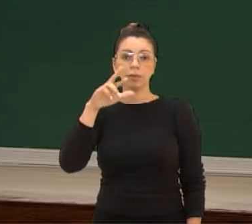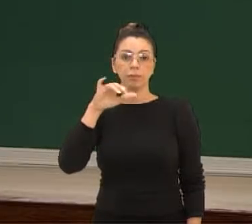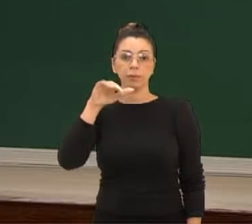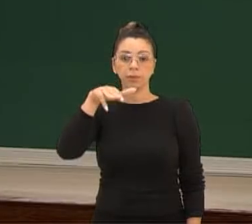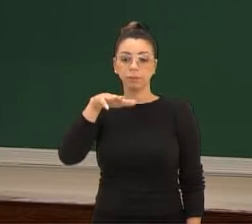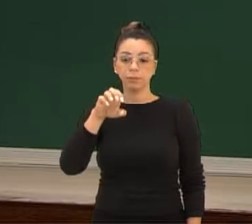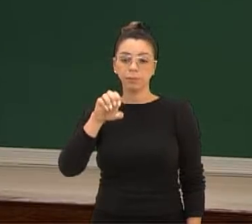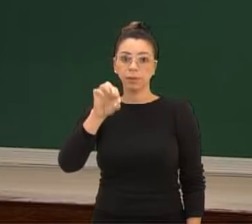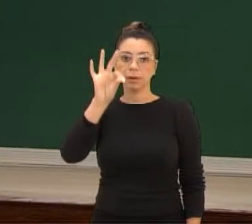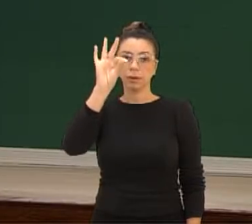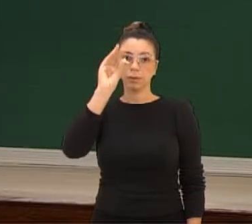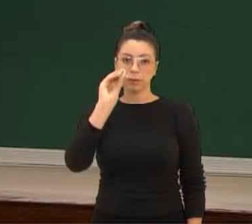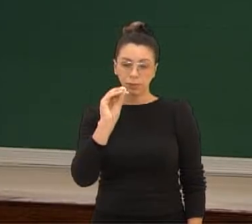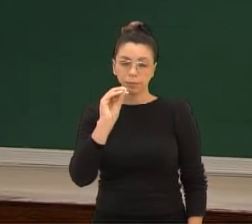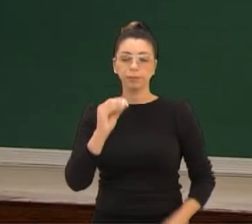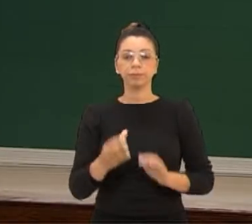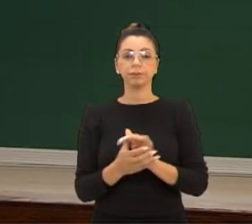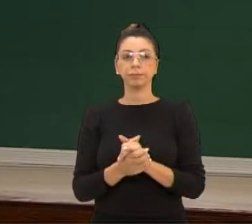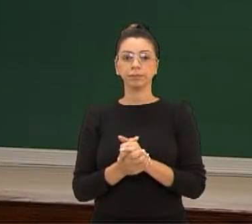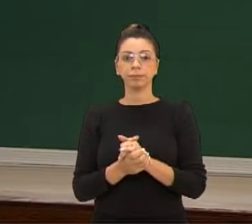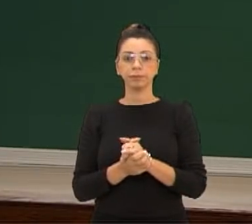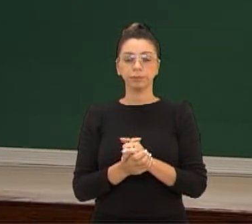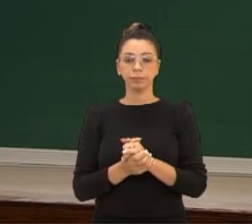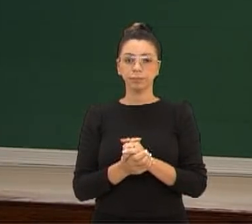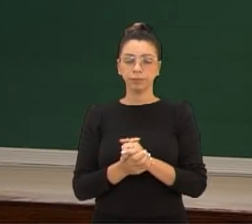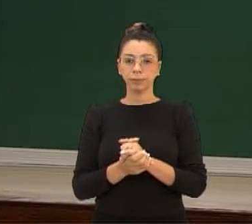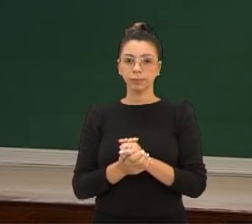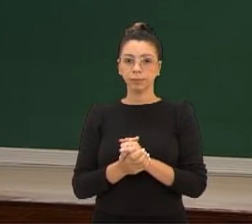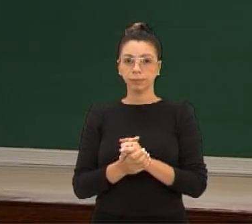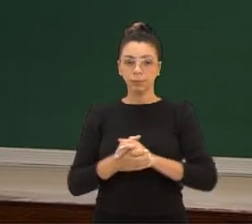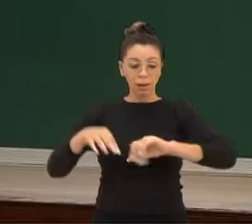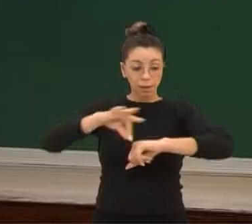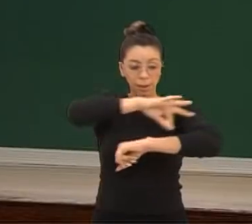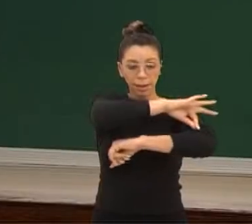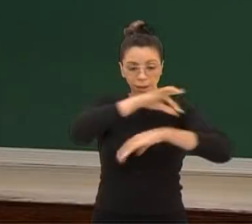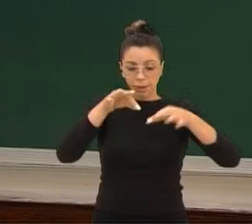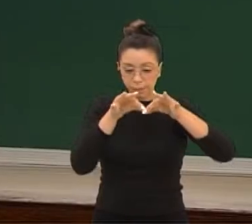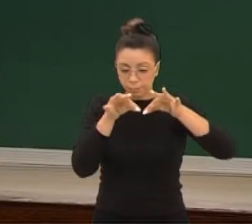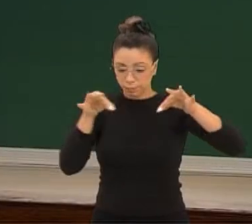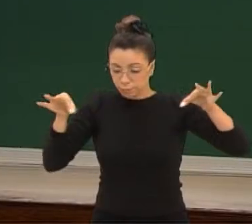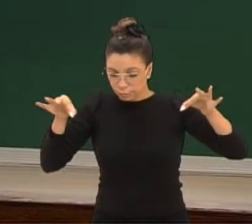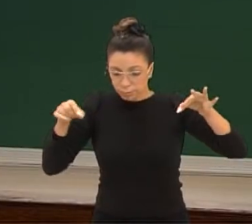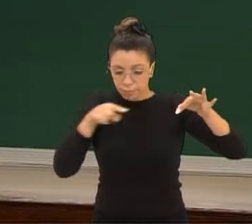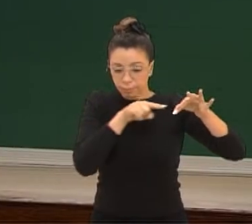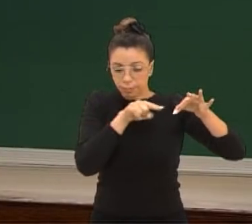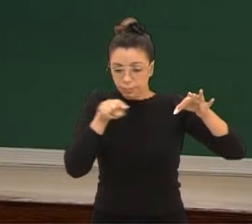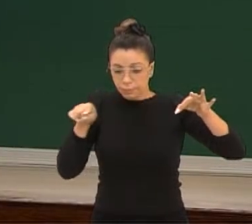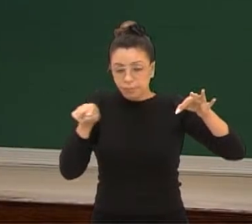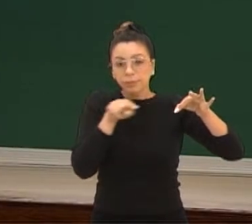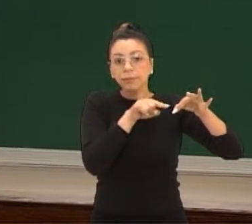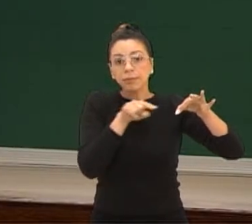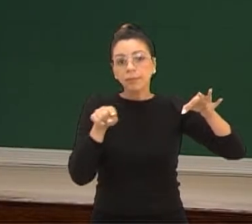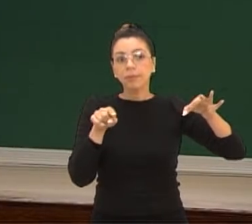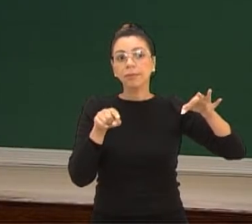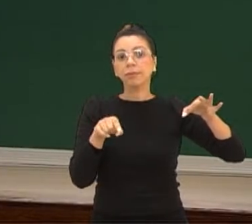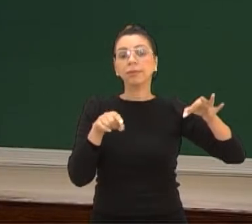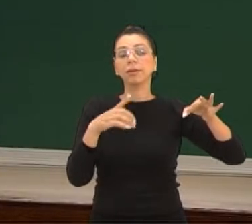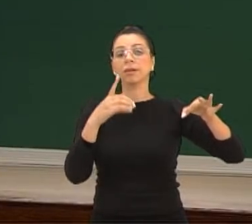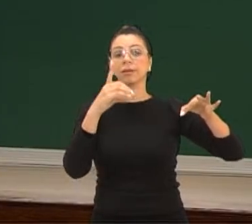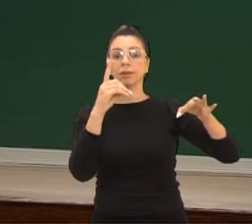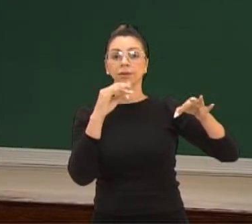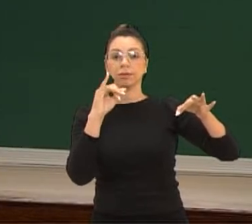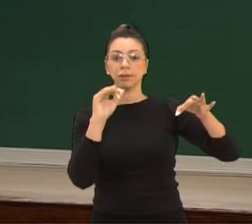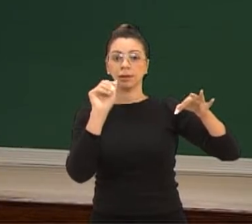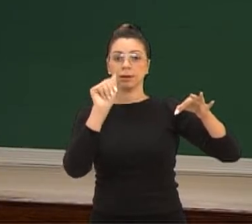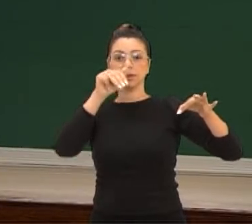circunferência, tá? A partir do momento que você passou a régua aqui, tá? Ou a trena, você mediu o quê? Você